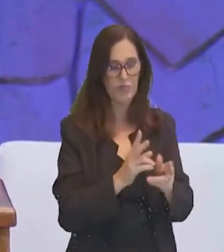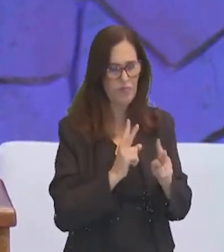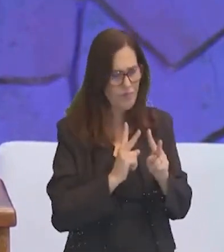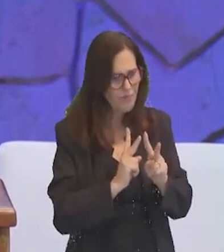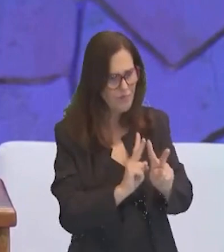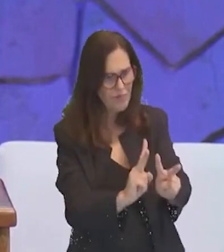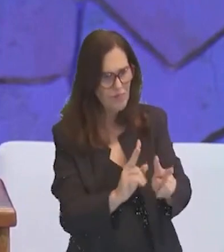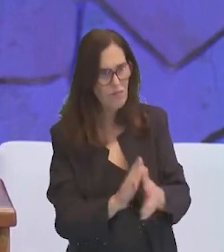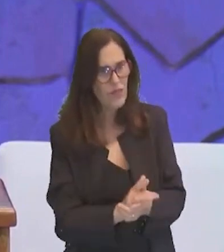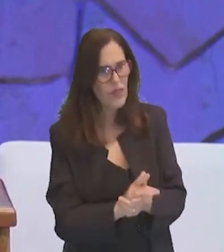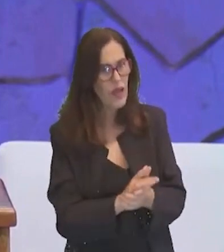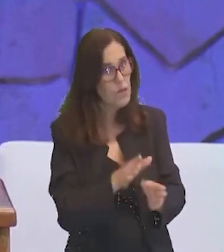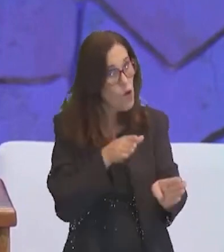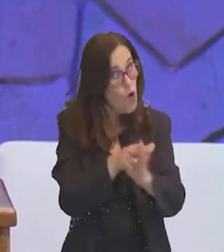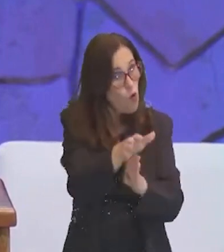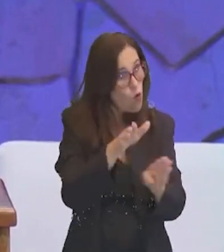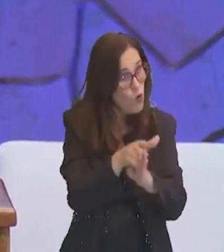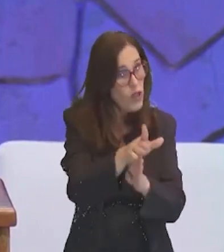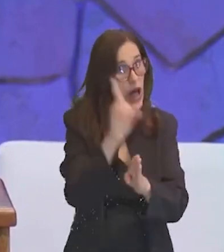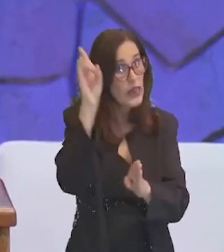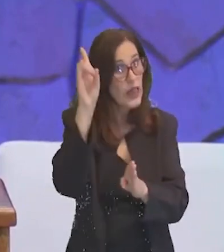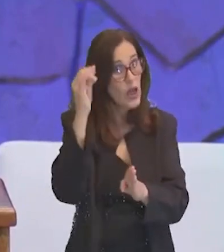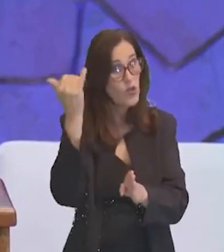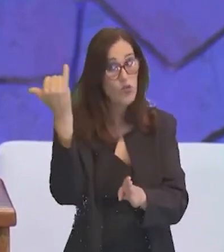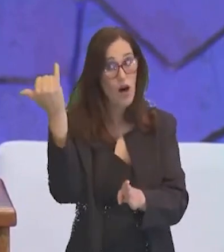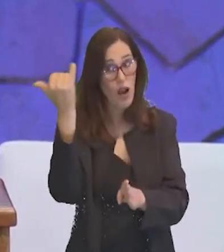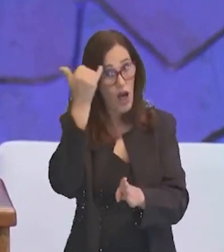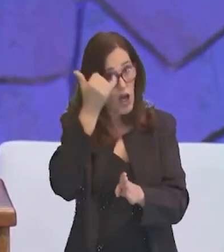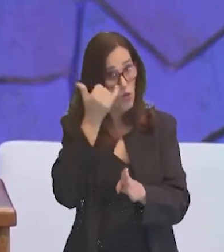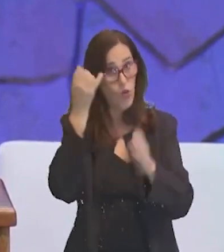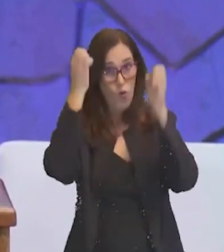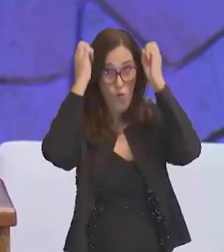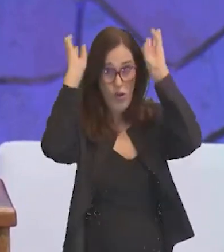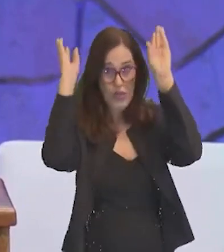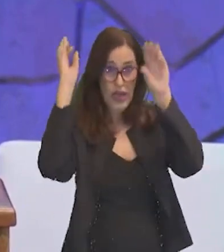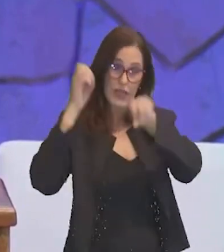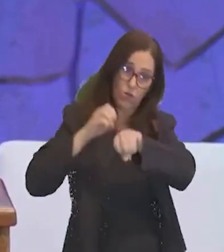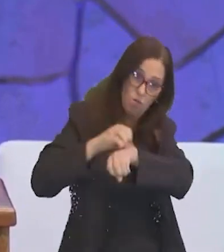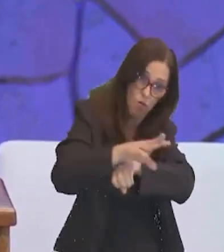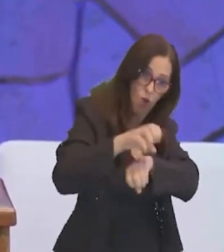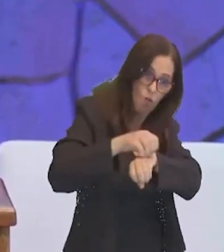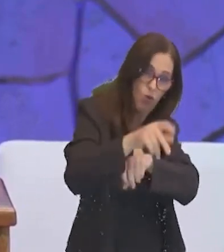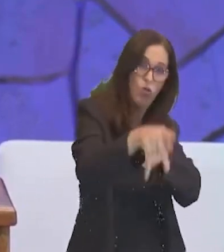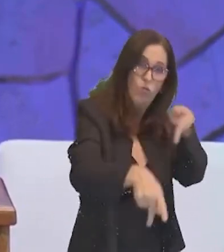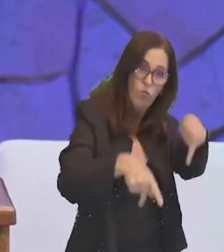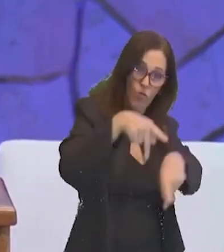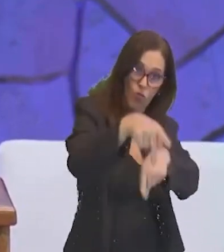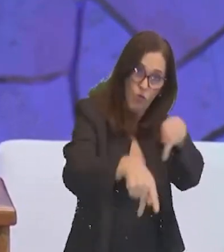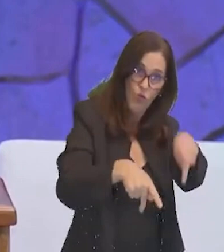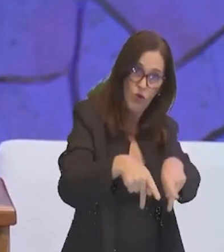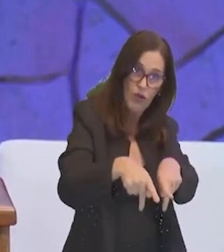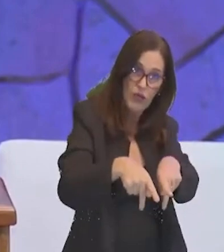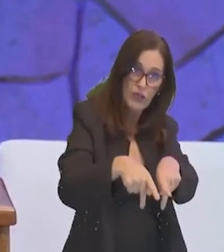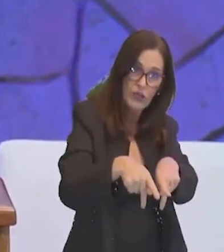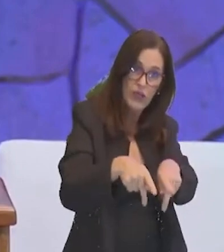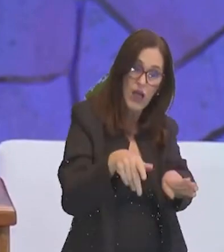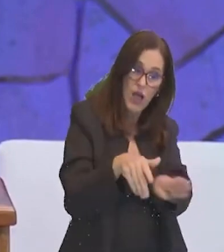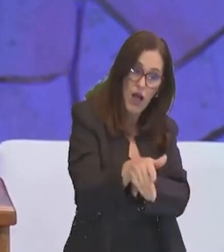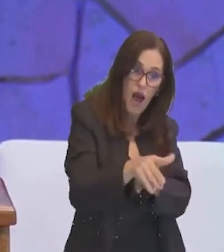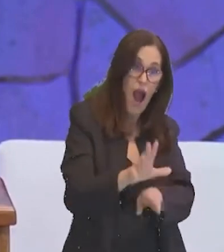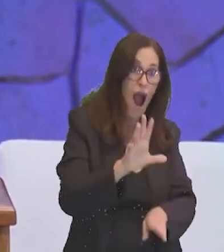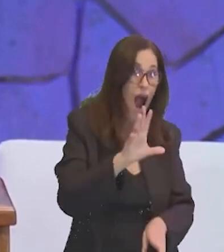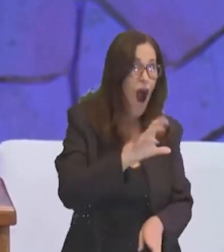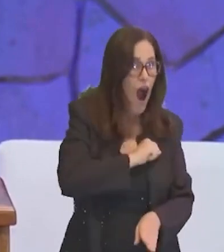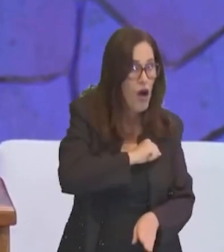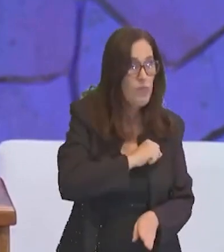essa advertência, Deus falando com Moisés e Moisés então falando com o povo. A advertência é: amem